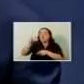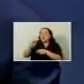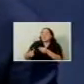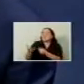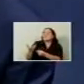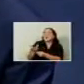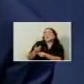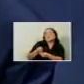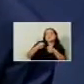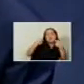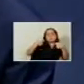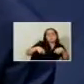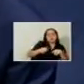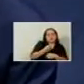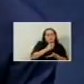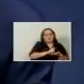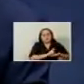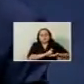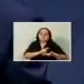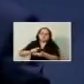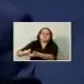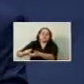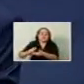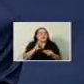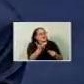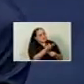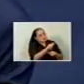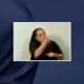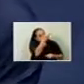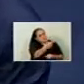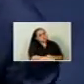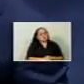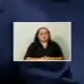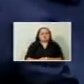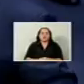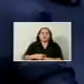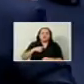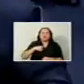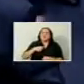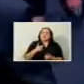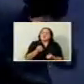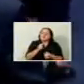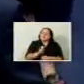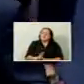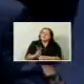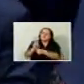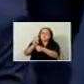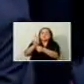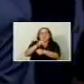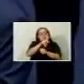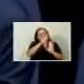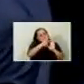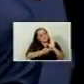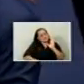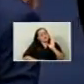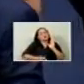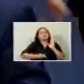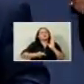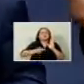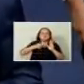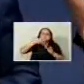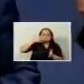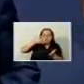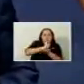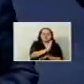ressarcidos em seus prejuízos e a obra deverá ser refeita. E eu tenho muita esperança que esse projeto prospere, porque ele tem